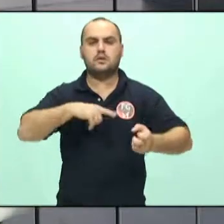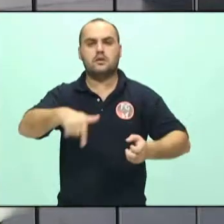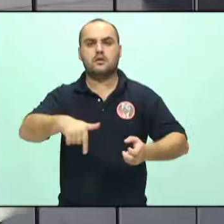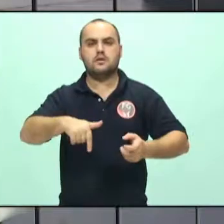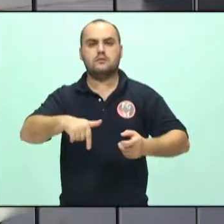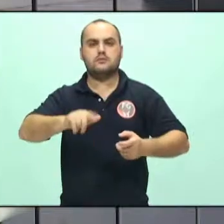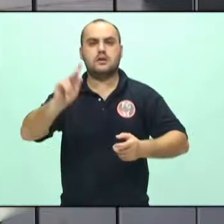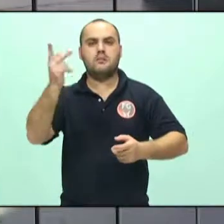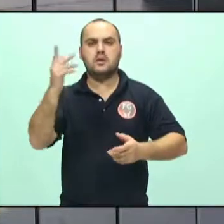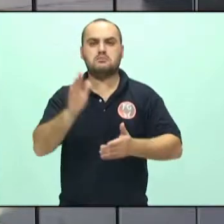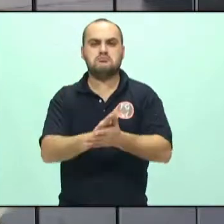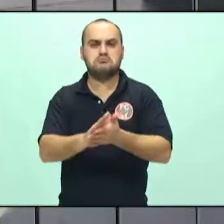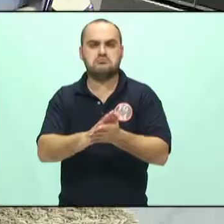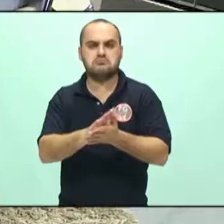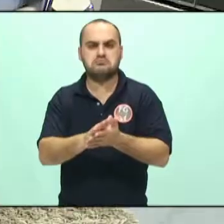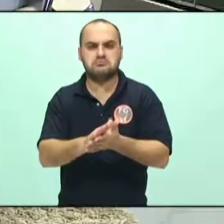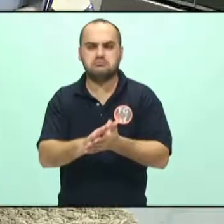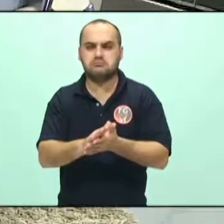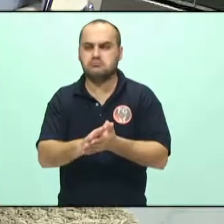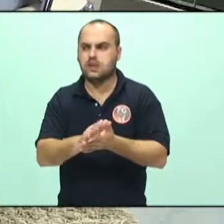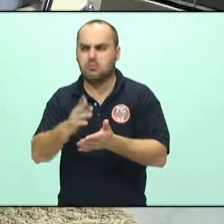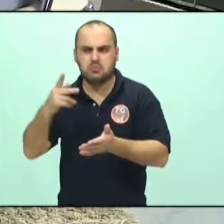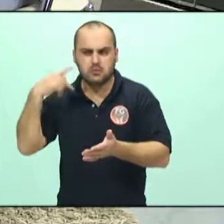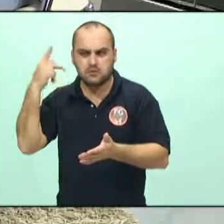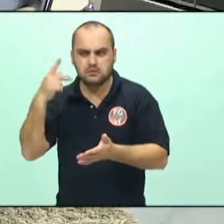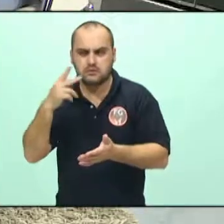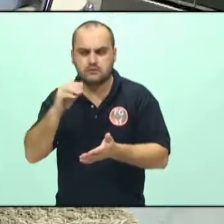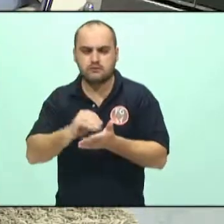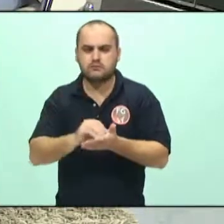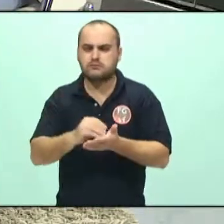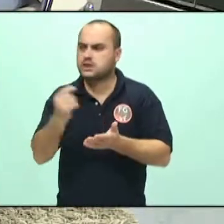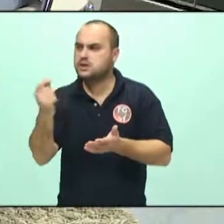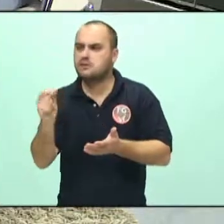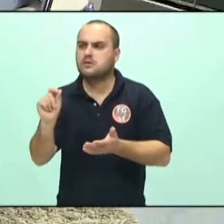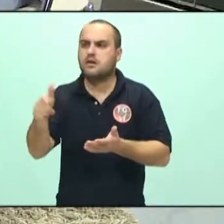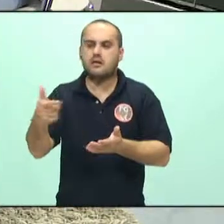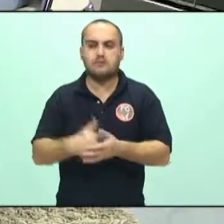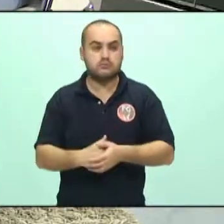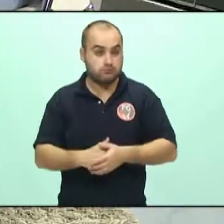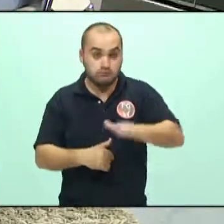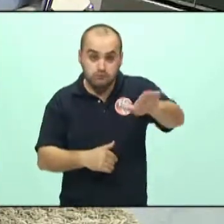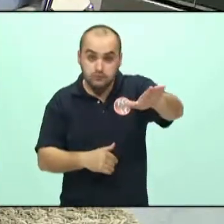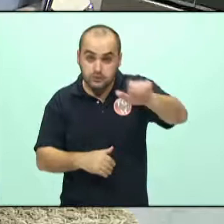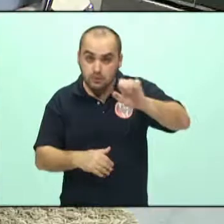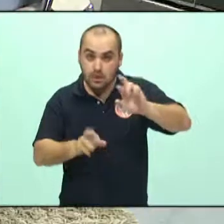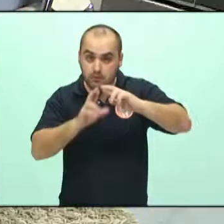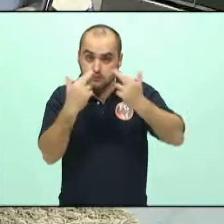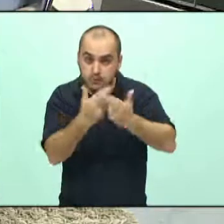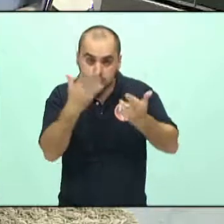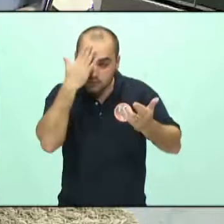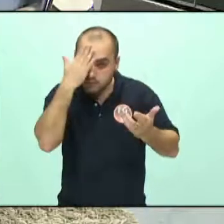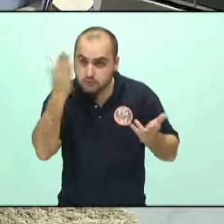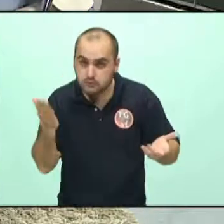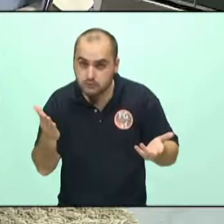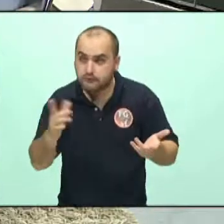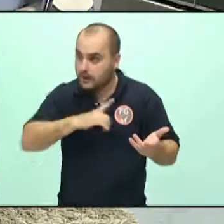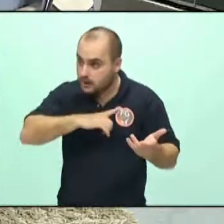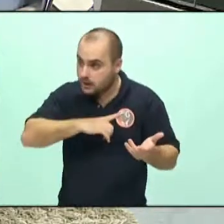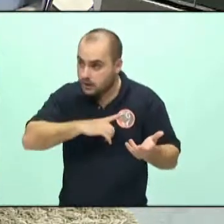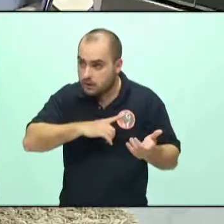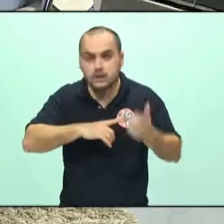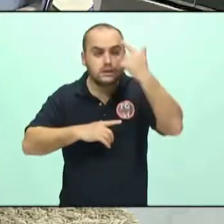saiu o EMOSC. Então isso não é força política. É o recurso, não é? Então vamos chamar a audiência para saber. Vai ter?